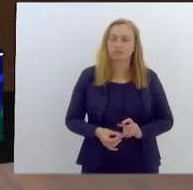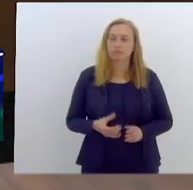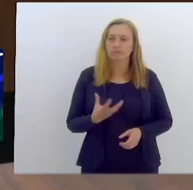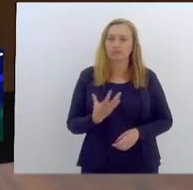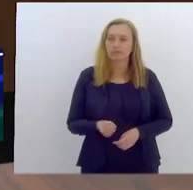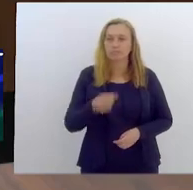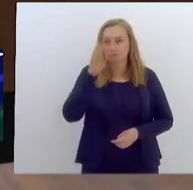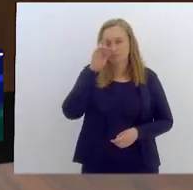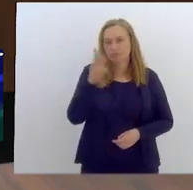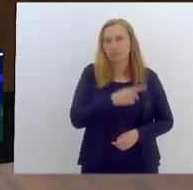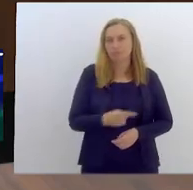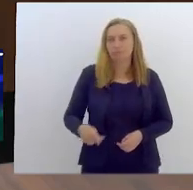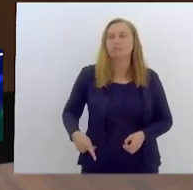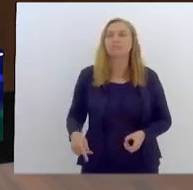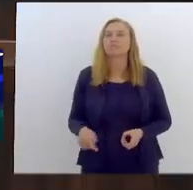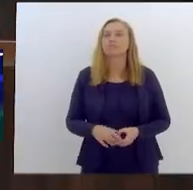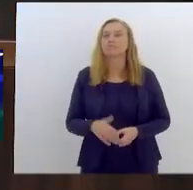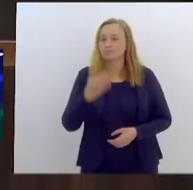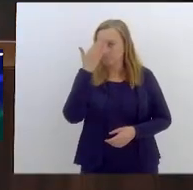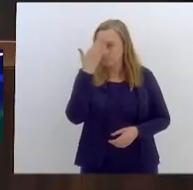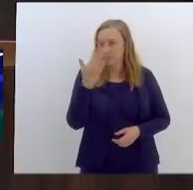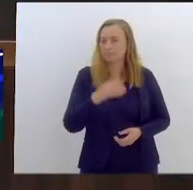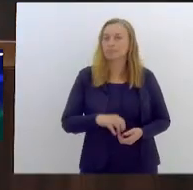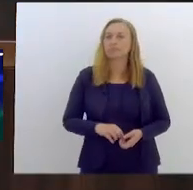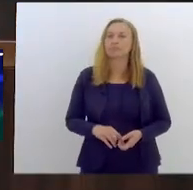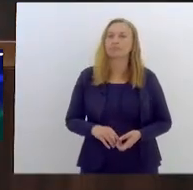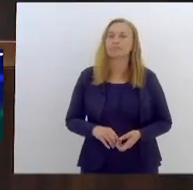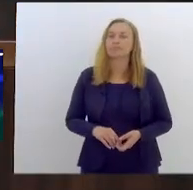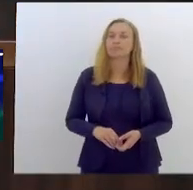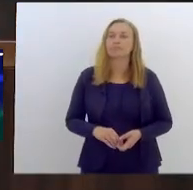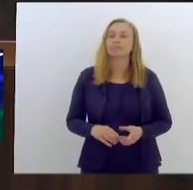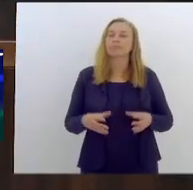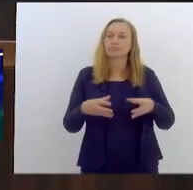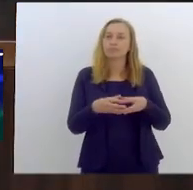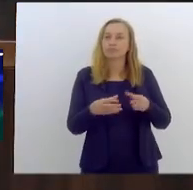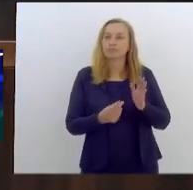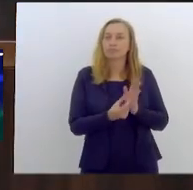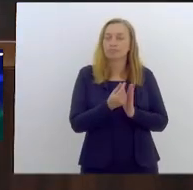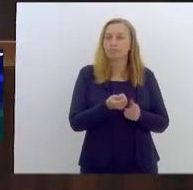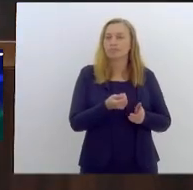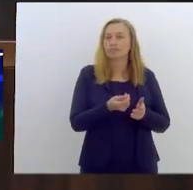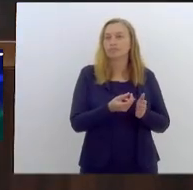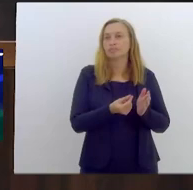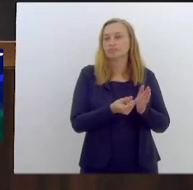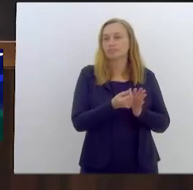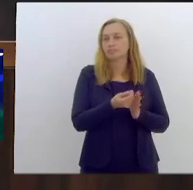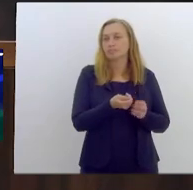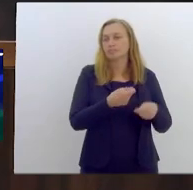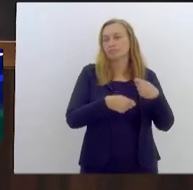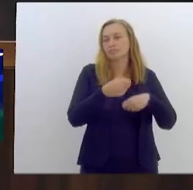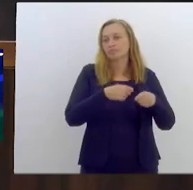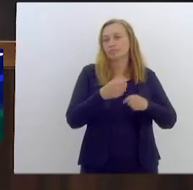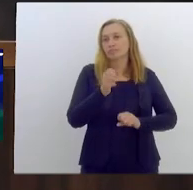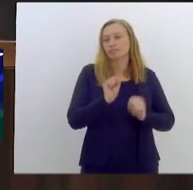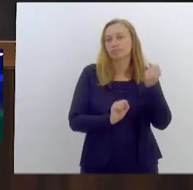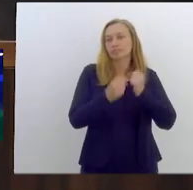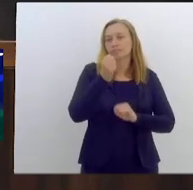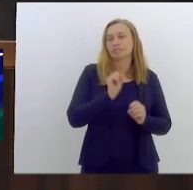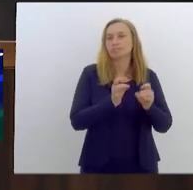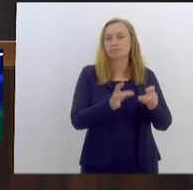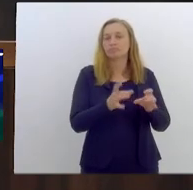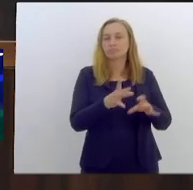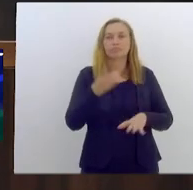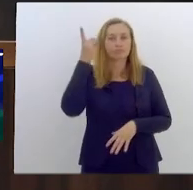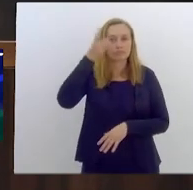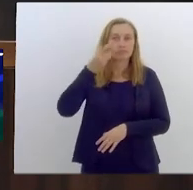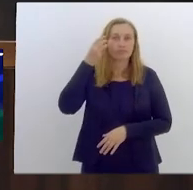Favorável, presidente. Obrigada. Pela Comissão de Economia, Indústria e Comércio, deputado